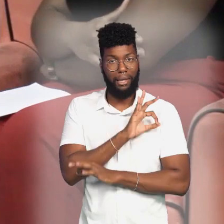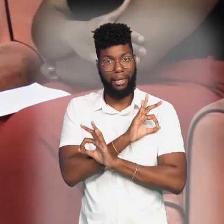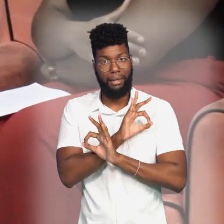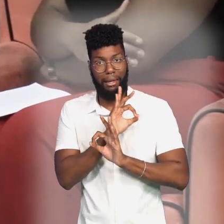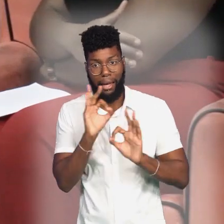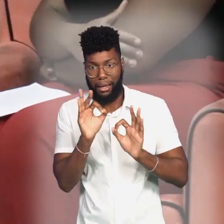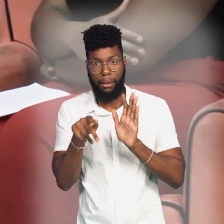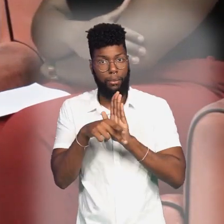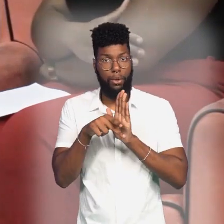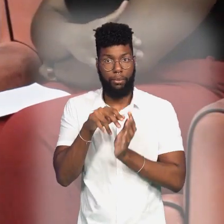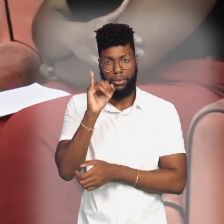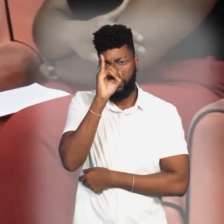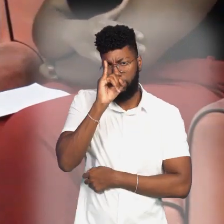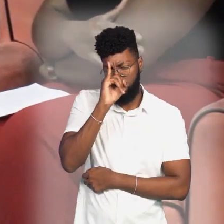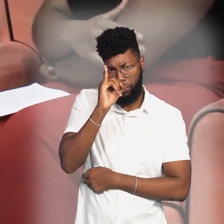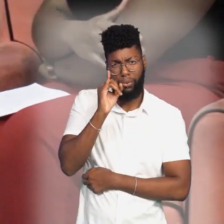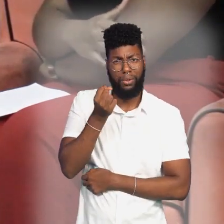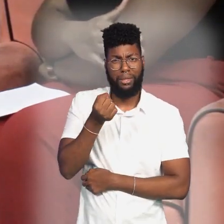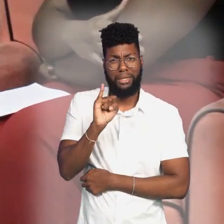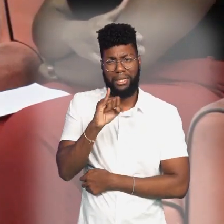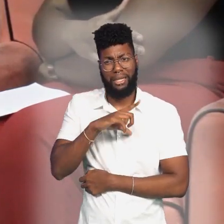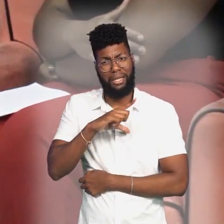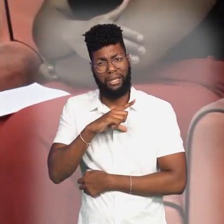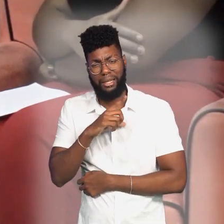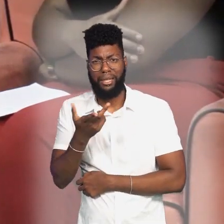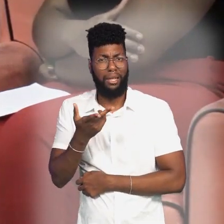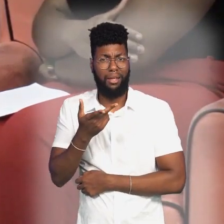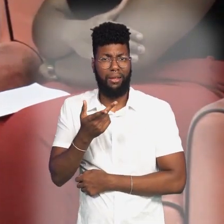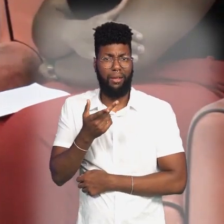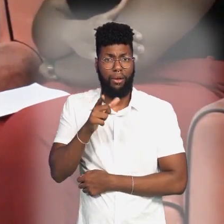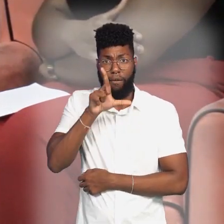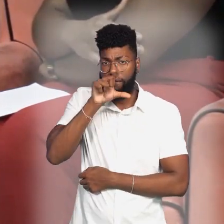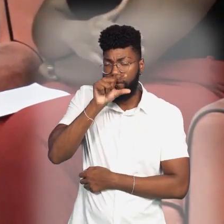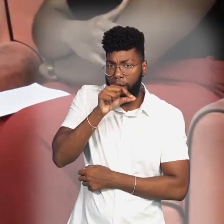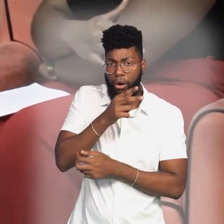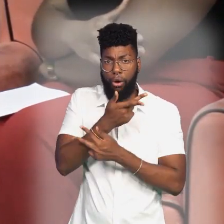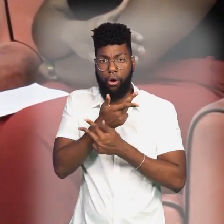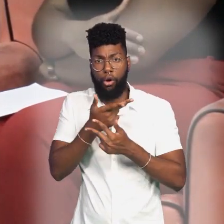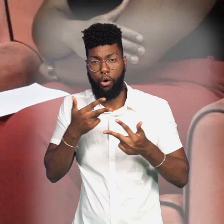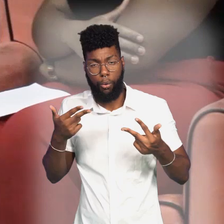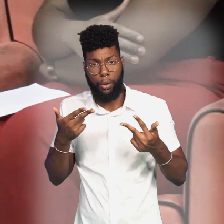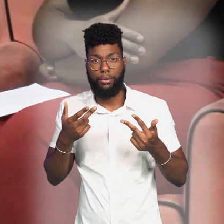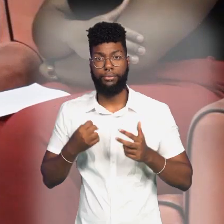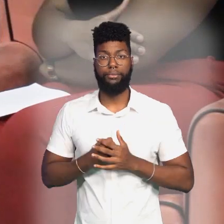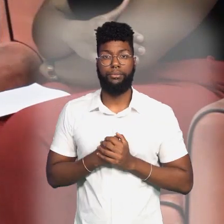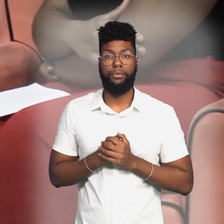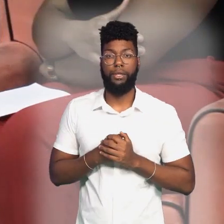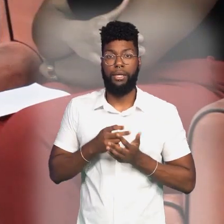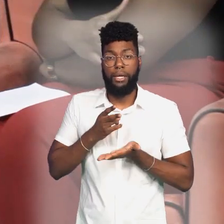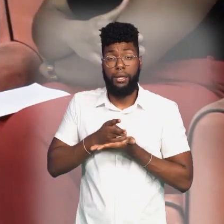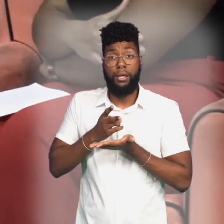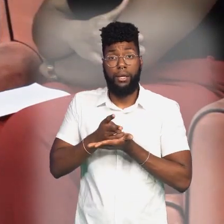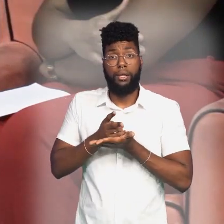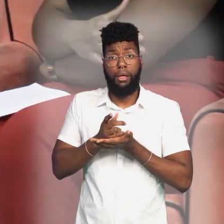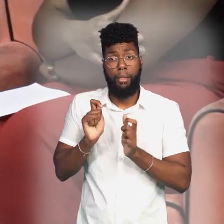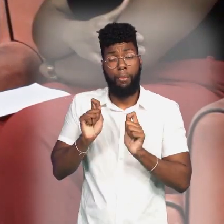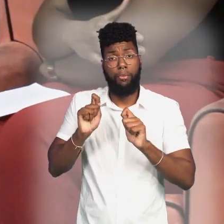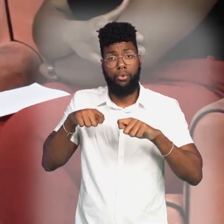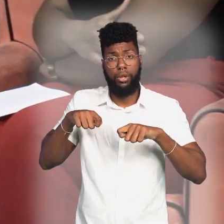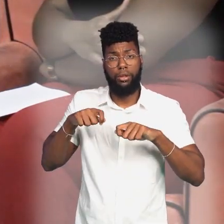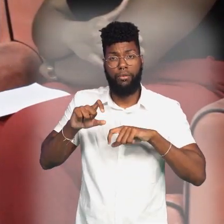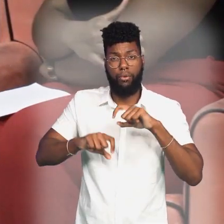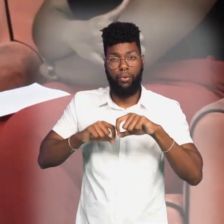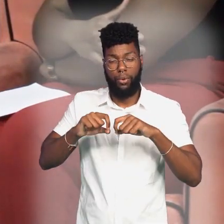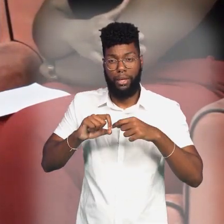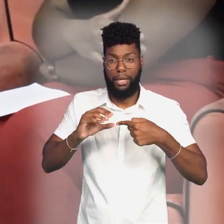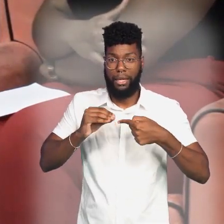tem um prato, tem frango, tem bacon. Por isso quando eu vou em restaurante buffet, sempre pergunto se no